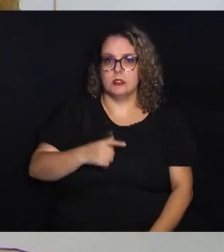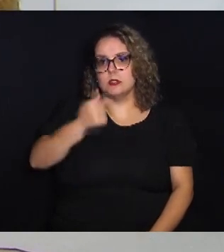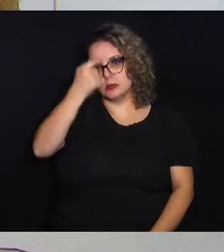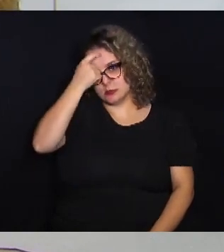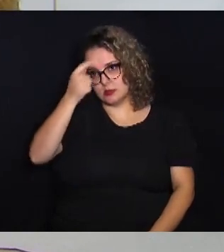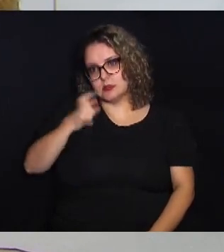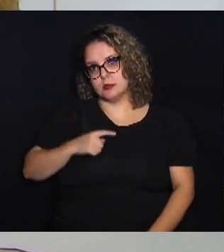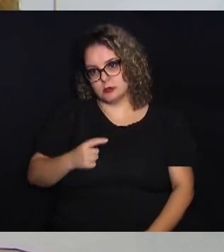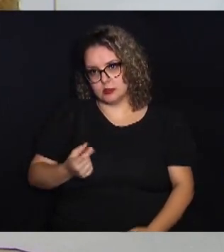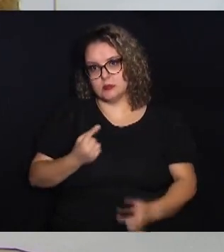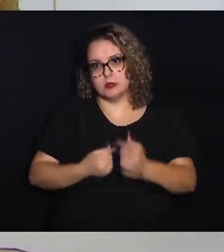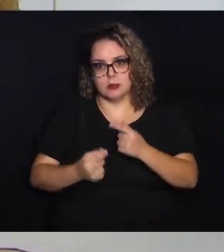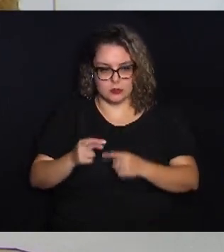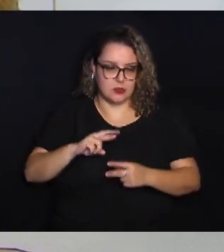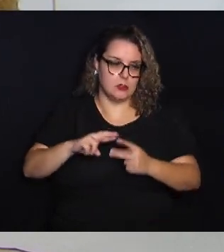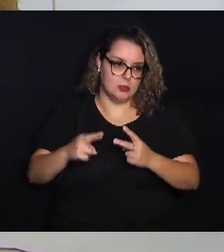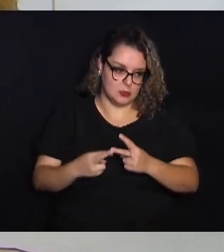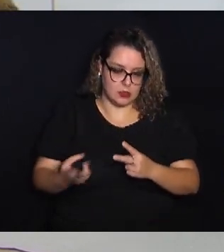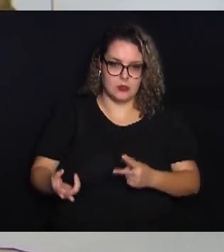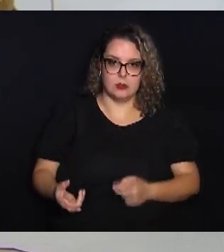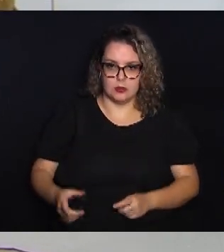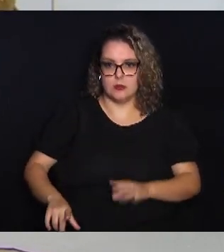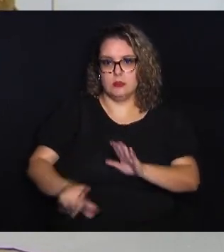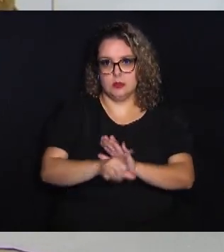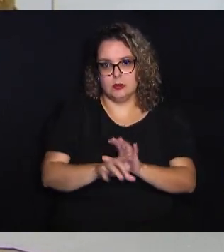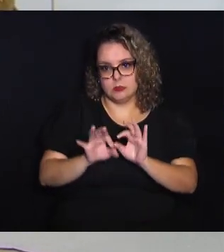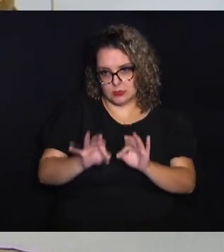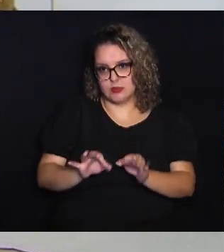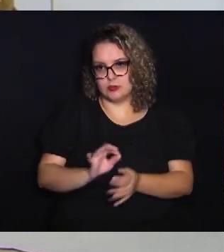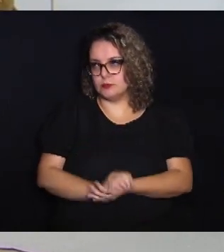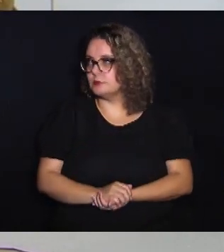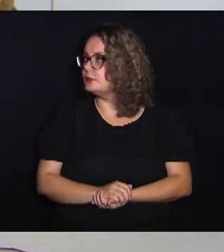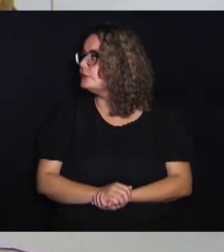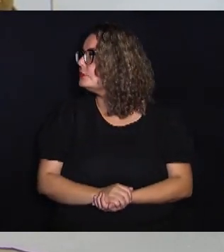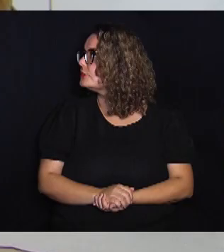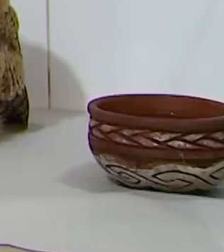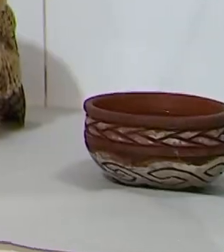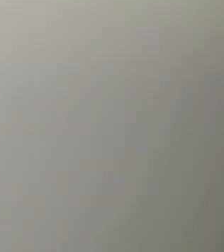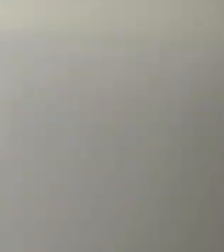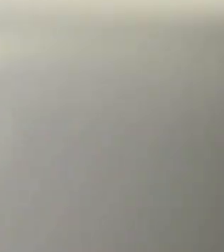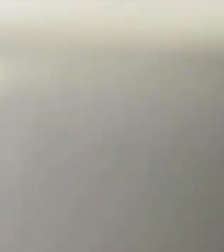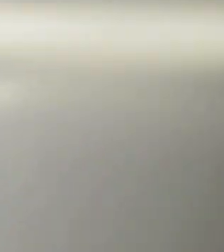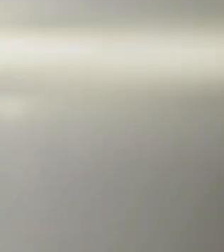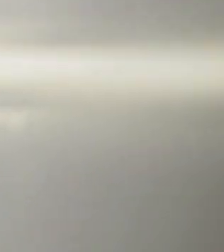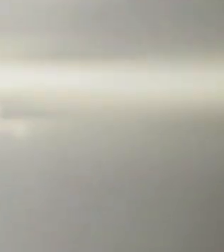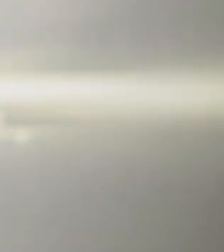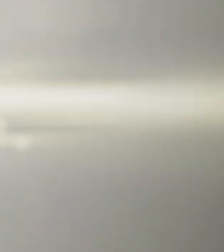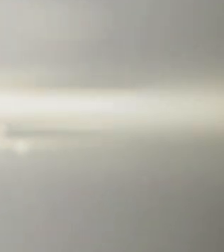dessa forma, tenha ciência que tem recursos legais para você adquirir um animal de forma legalizada.